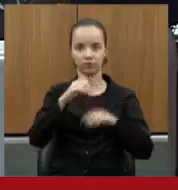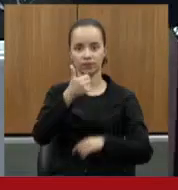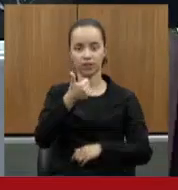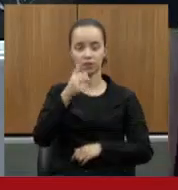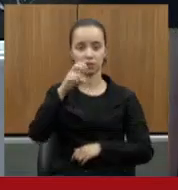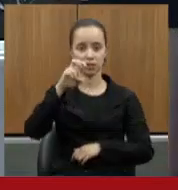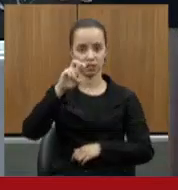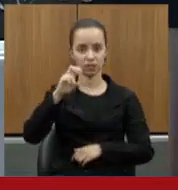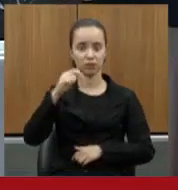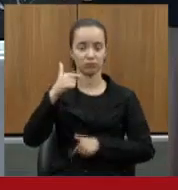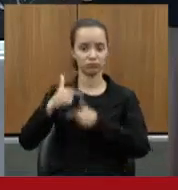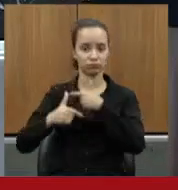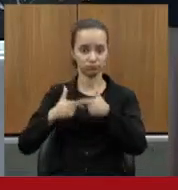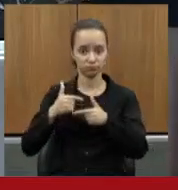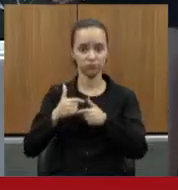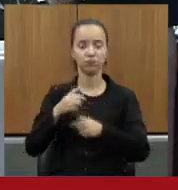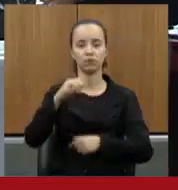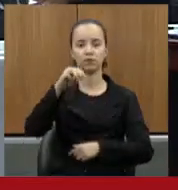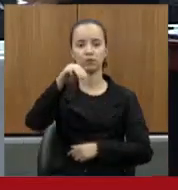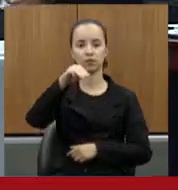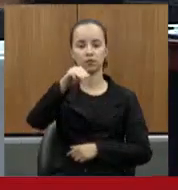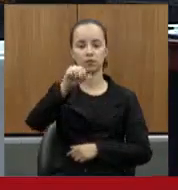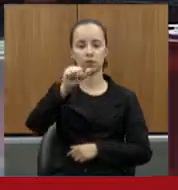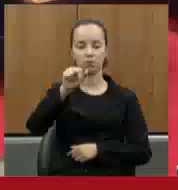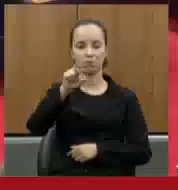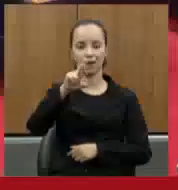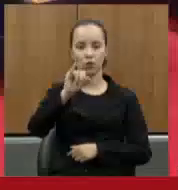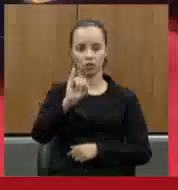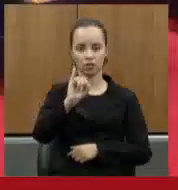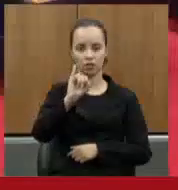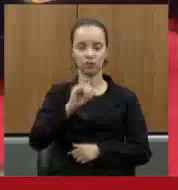15ª Legislatura, Mauri Torres.